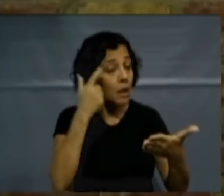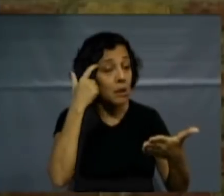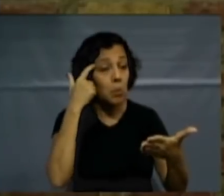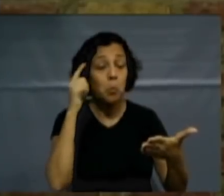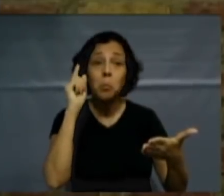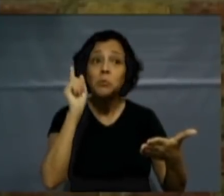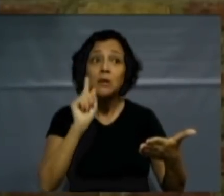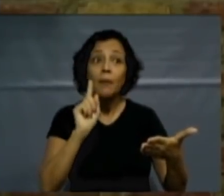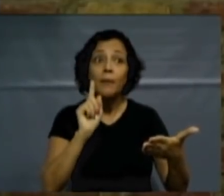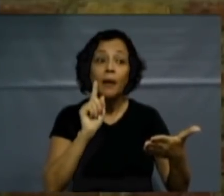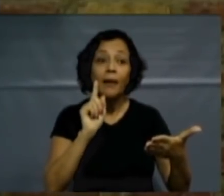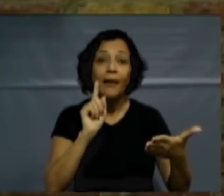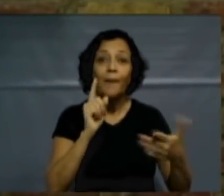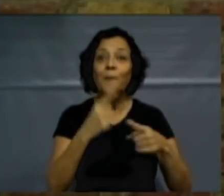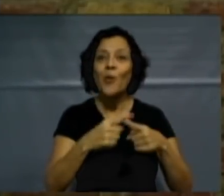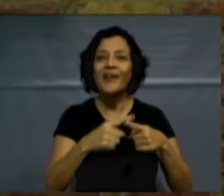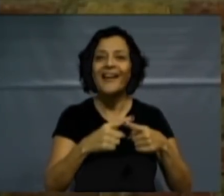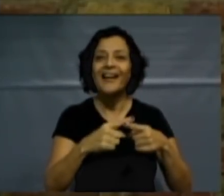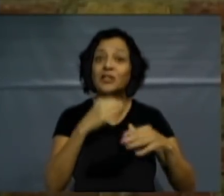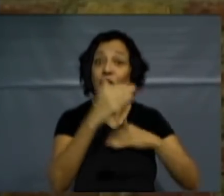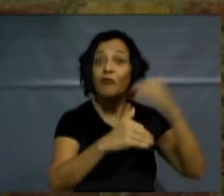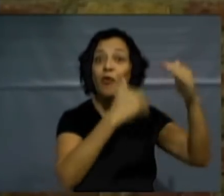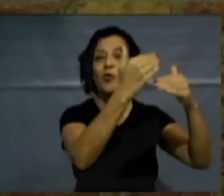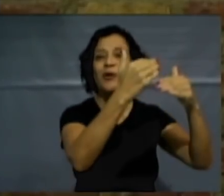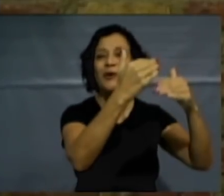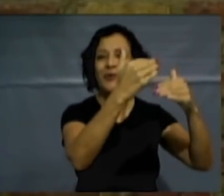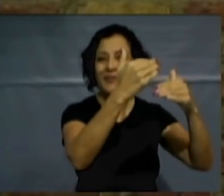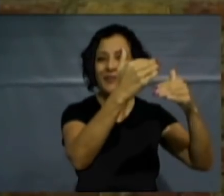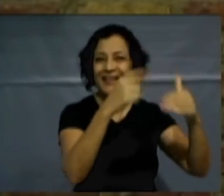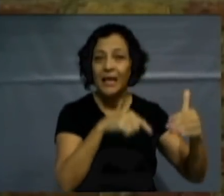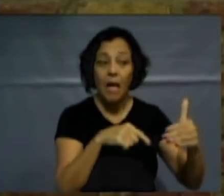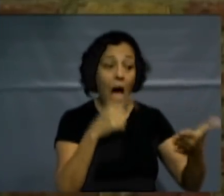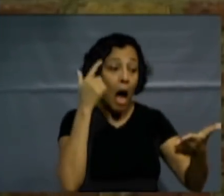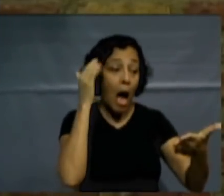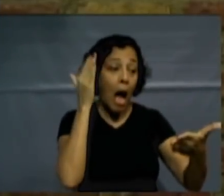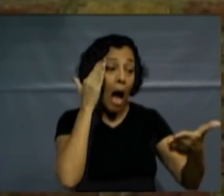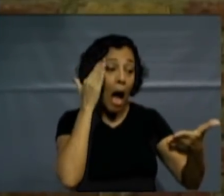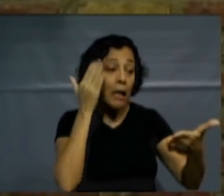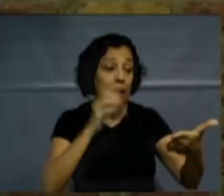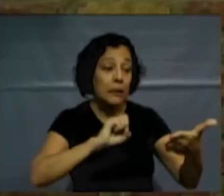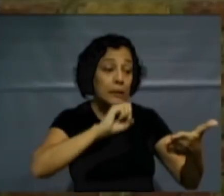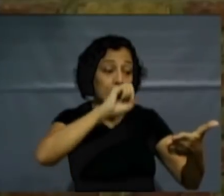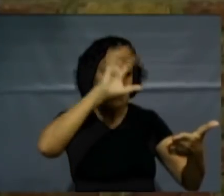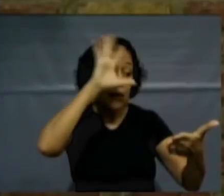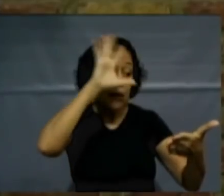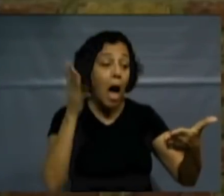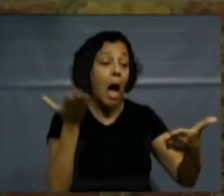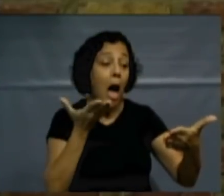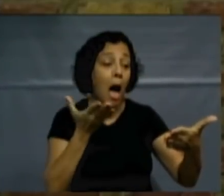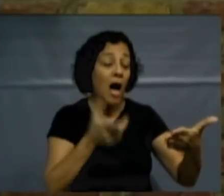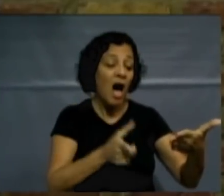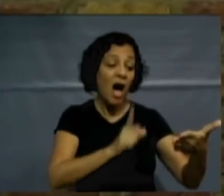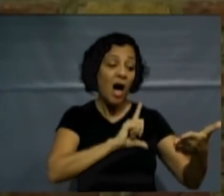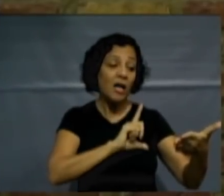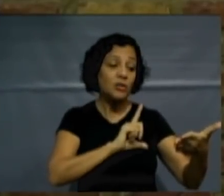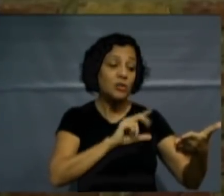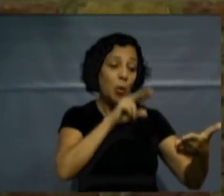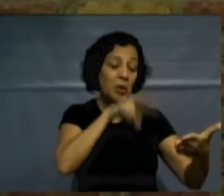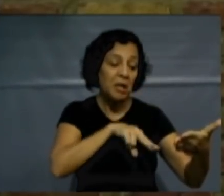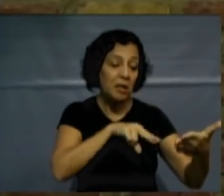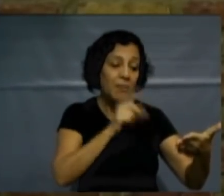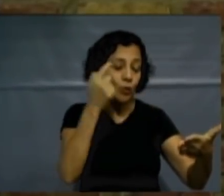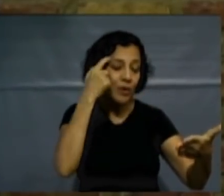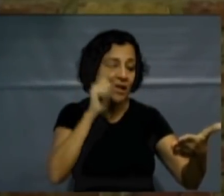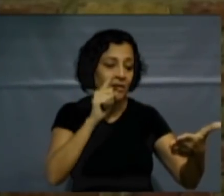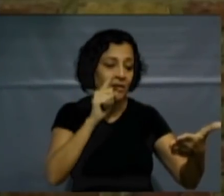gente evoluiu. A gente caminhou, agregamos novos valores para compreender